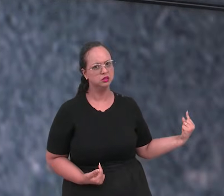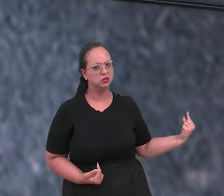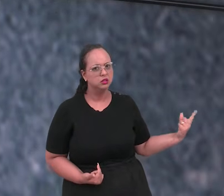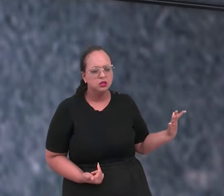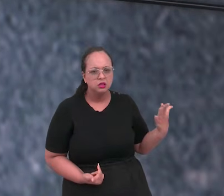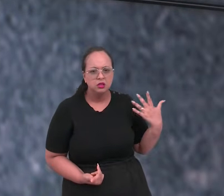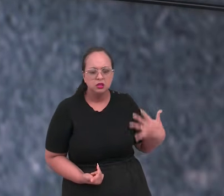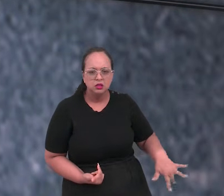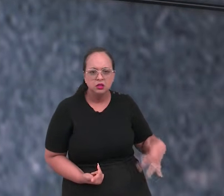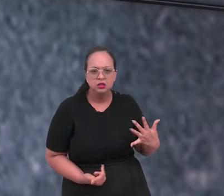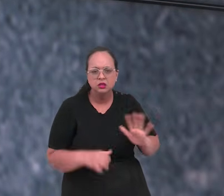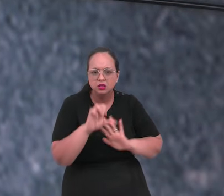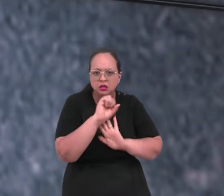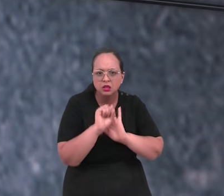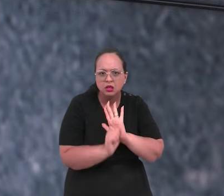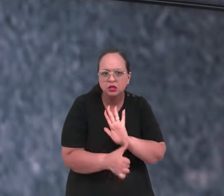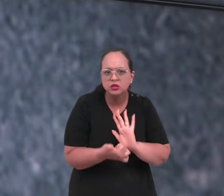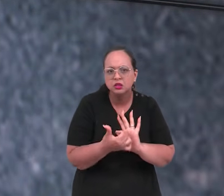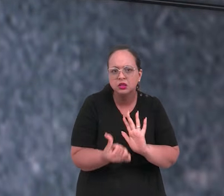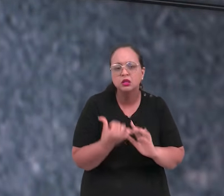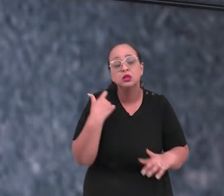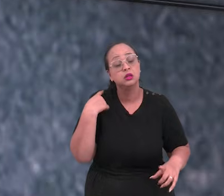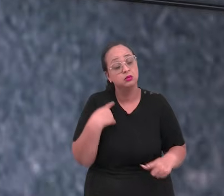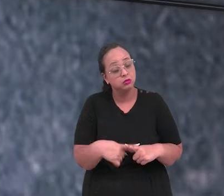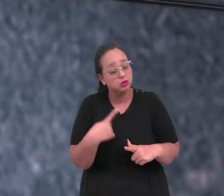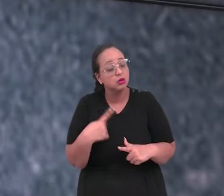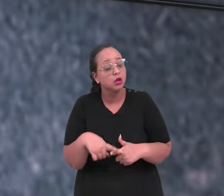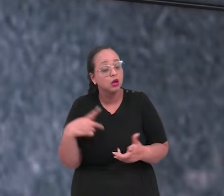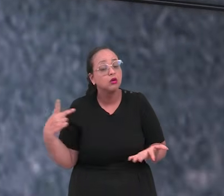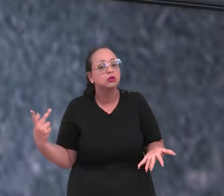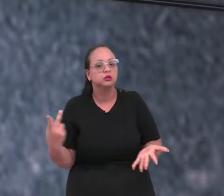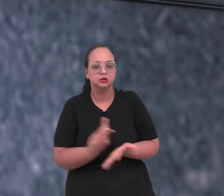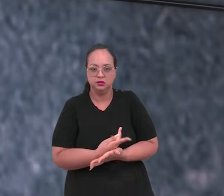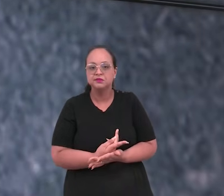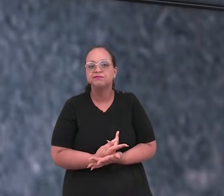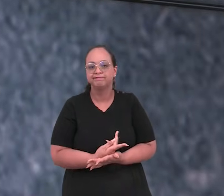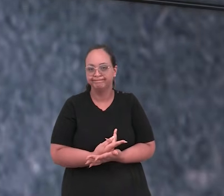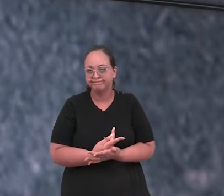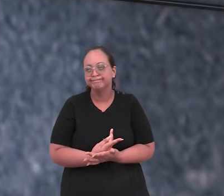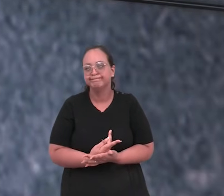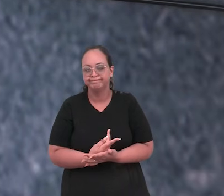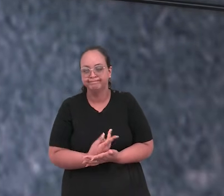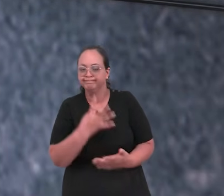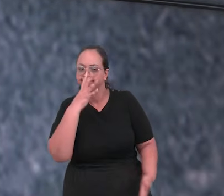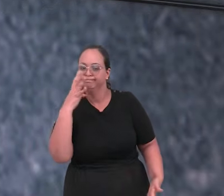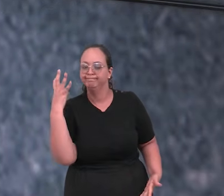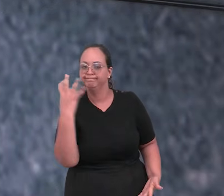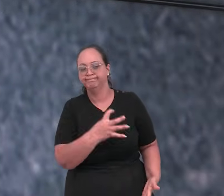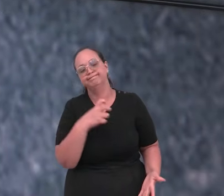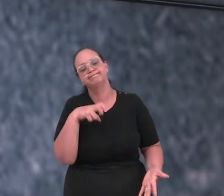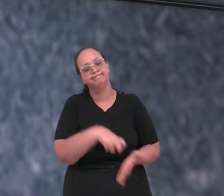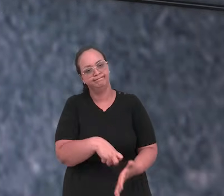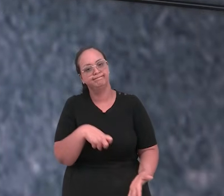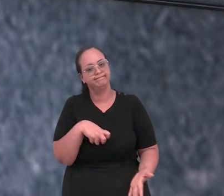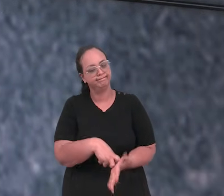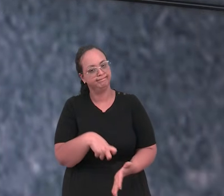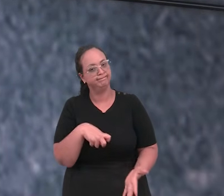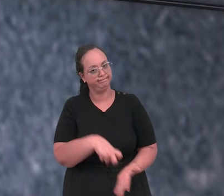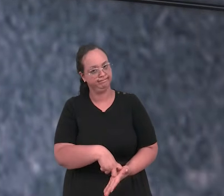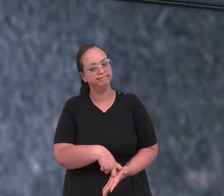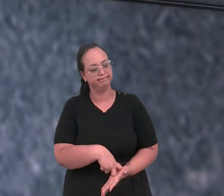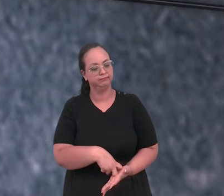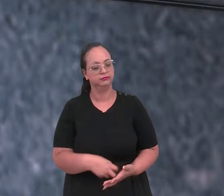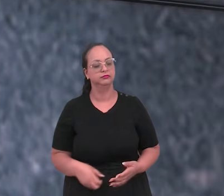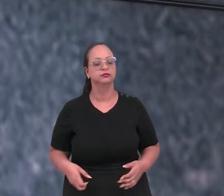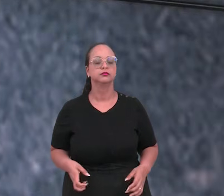Brasil no século XVI, justamente por questão da atuação da Santa Inquisição, ou fugindo da Santa Inquisição